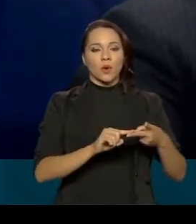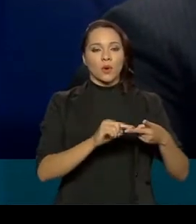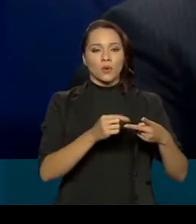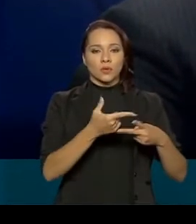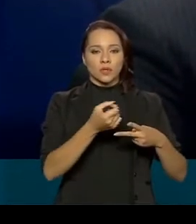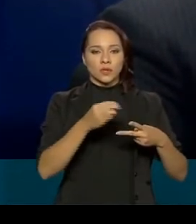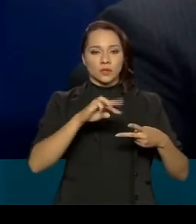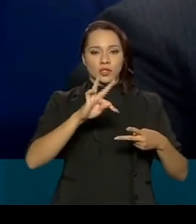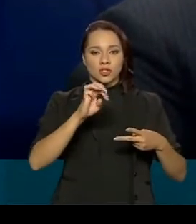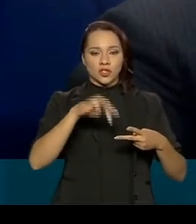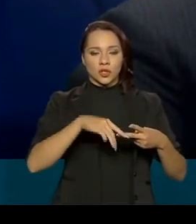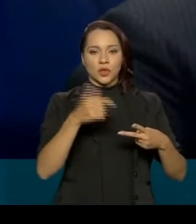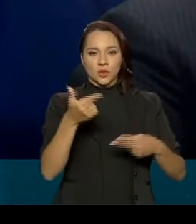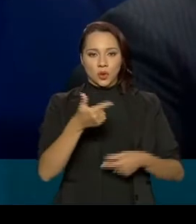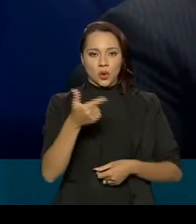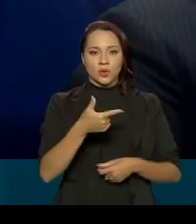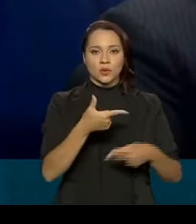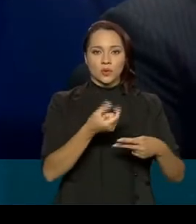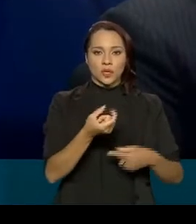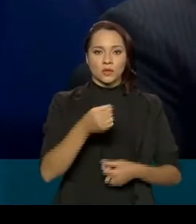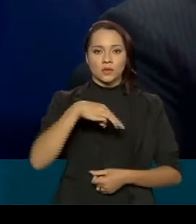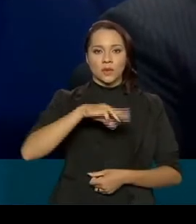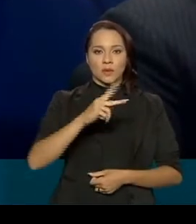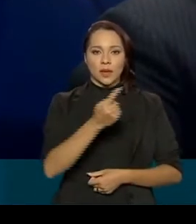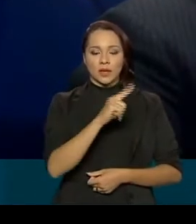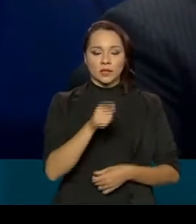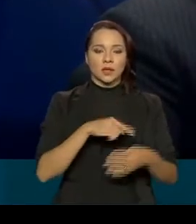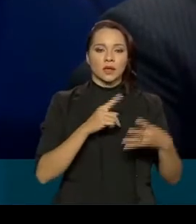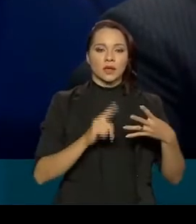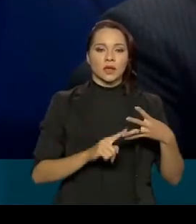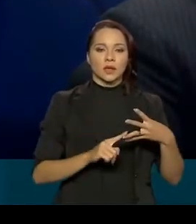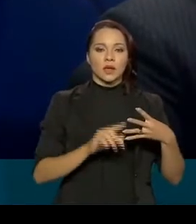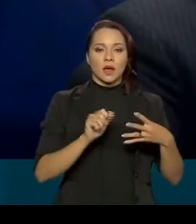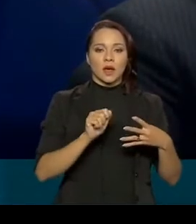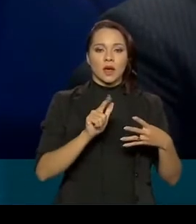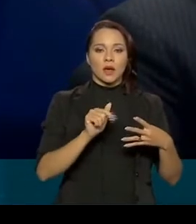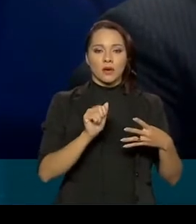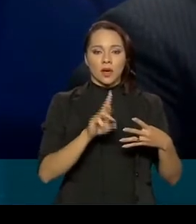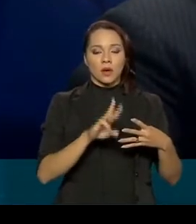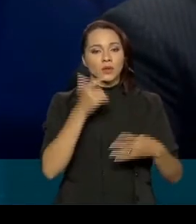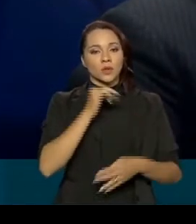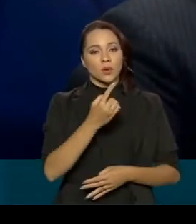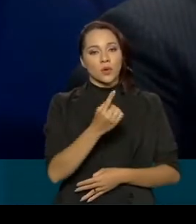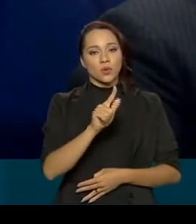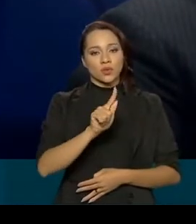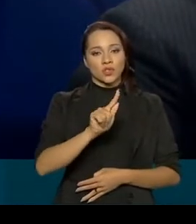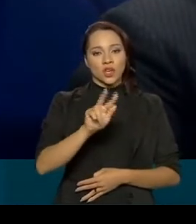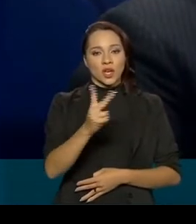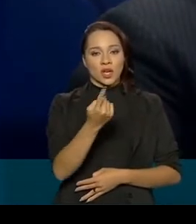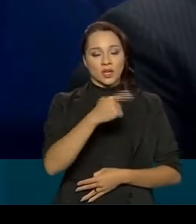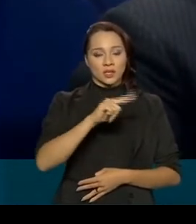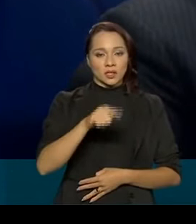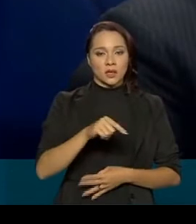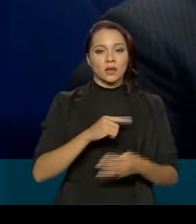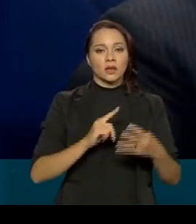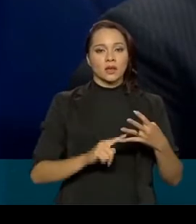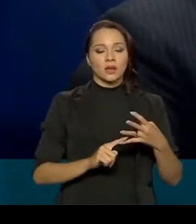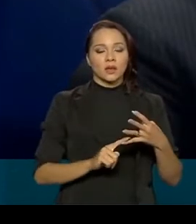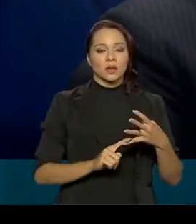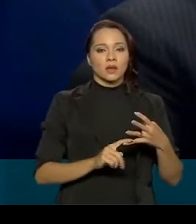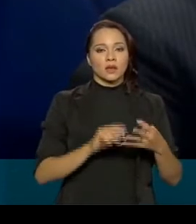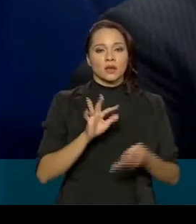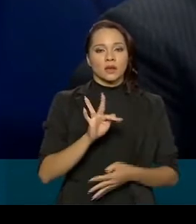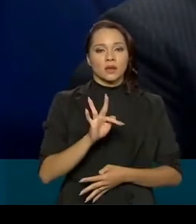a TIM, dois lotes de 200 MHz, a Algar arrematou 1 GHz de espectro,